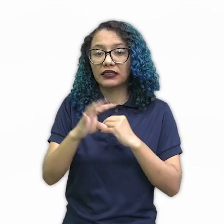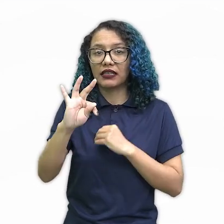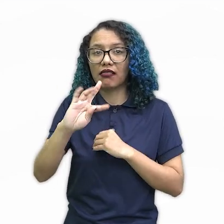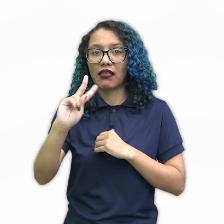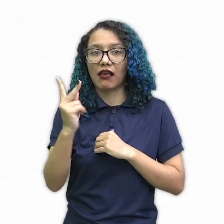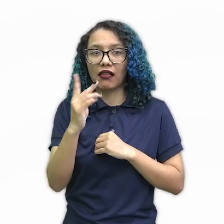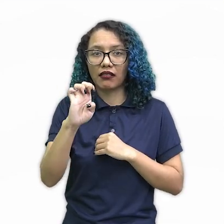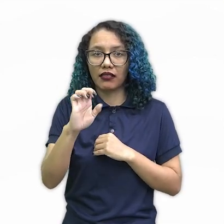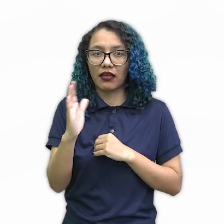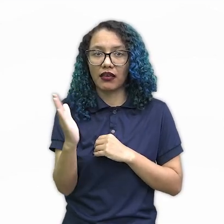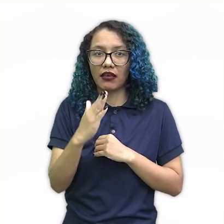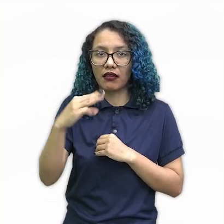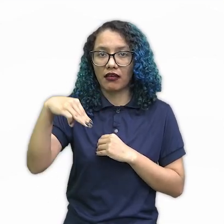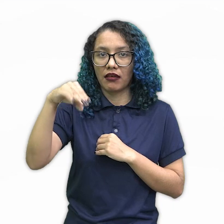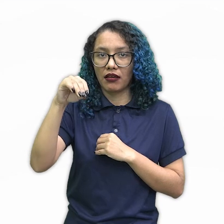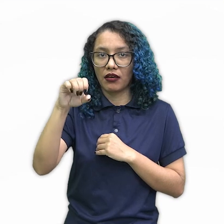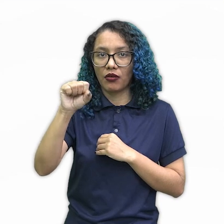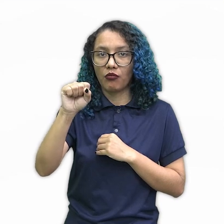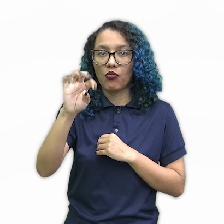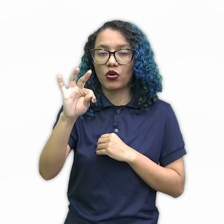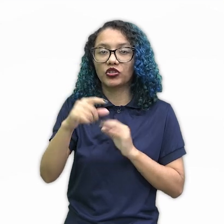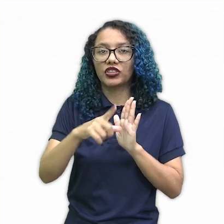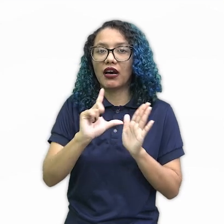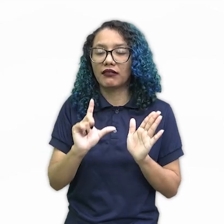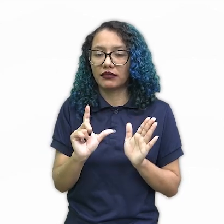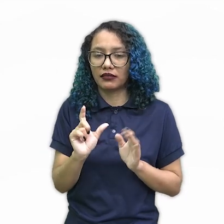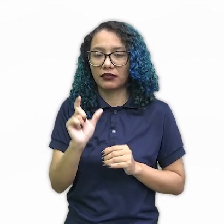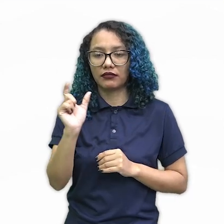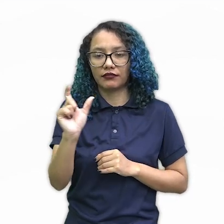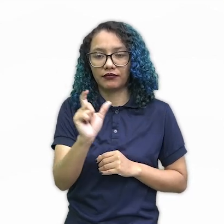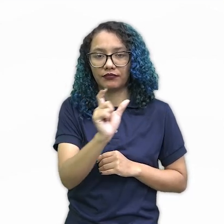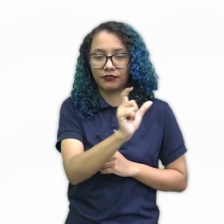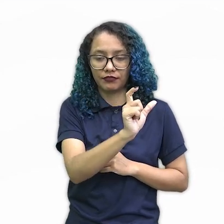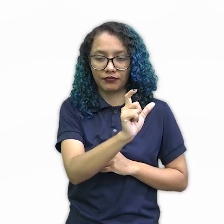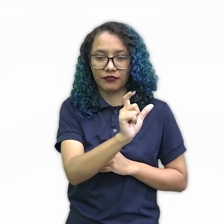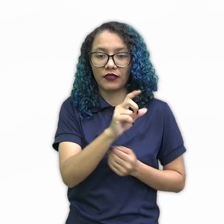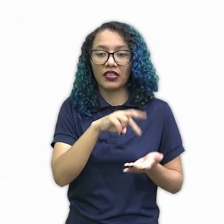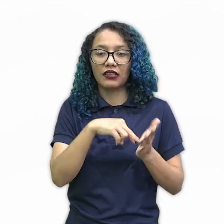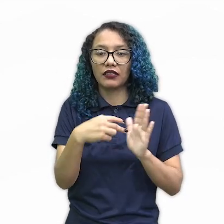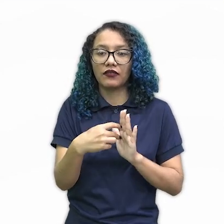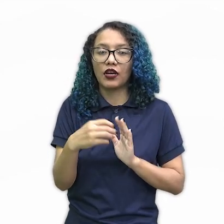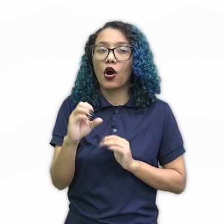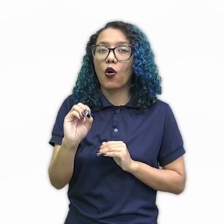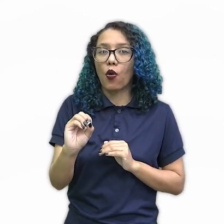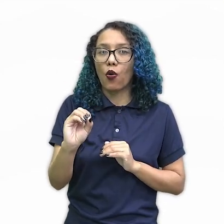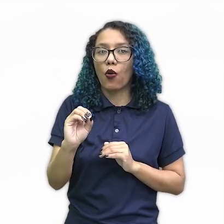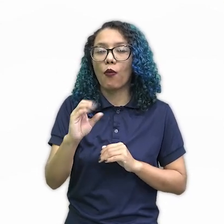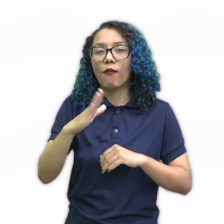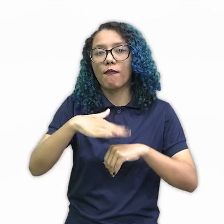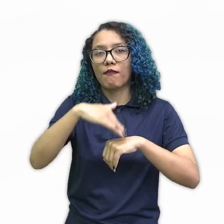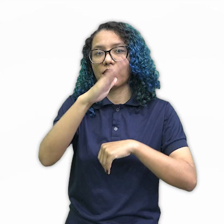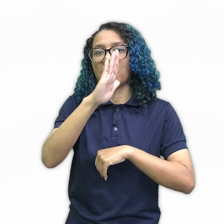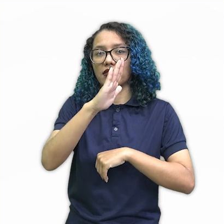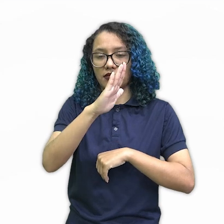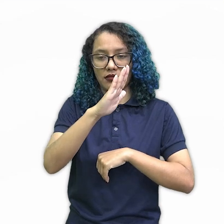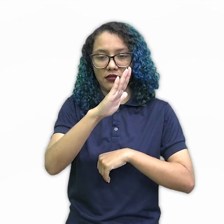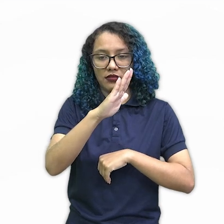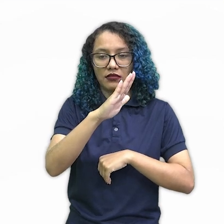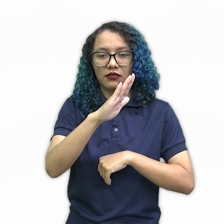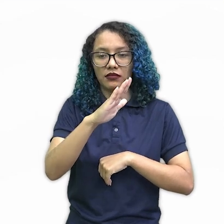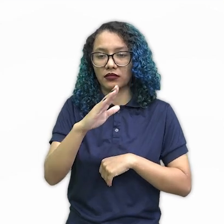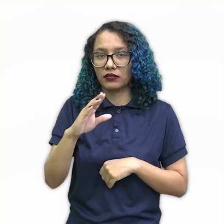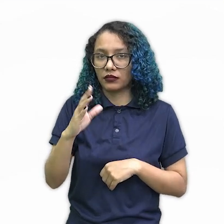most antes deles, né? The most, que quer dizer o mais, the most beautiful, o